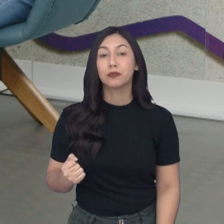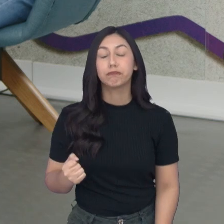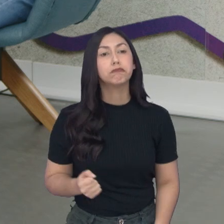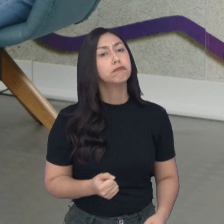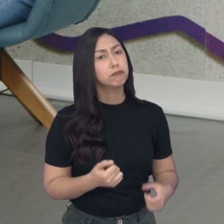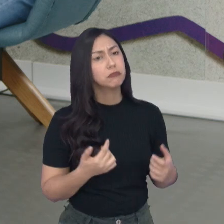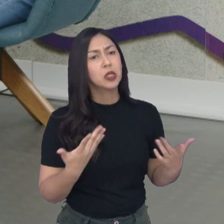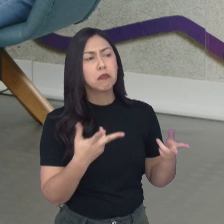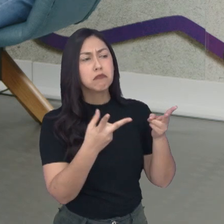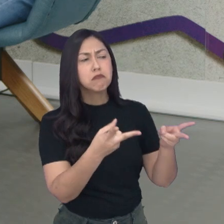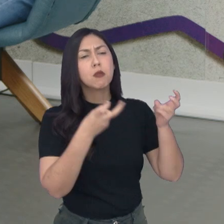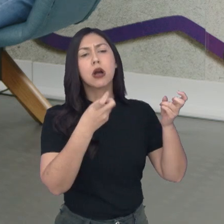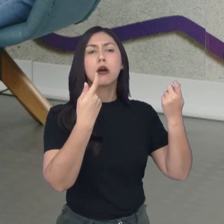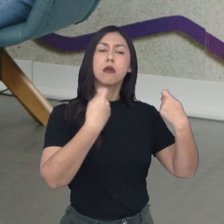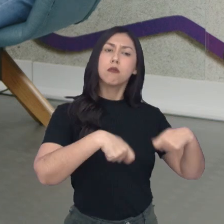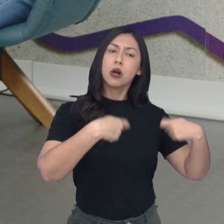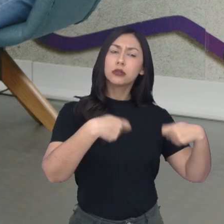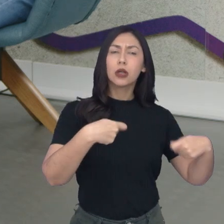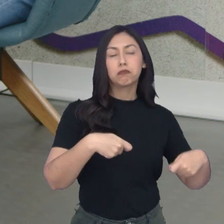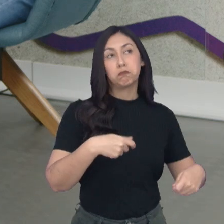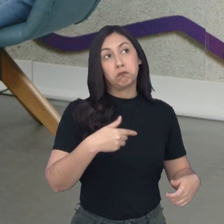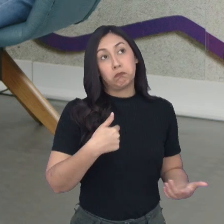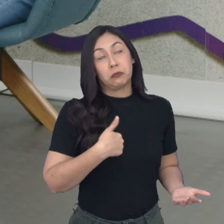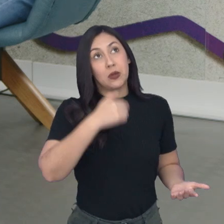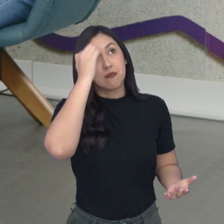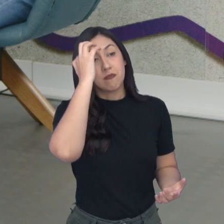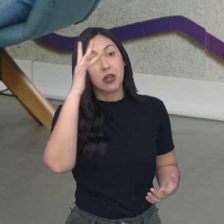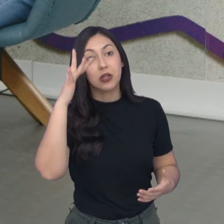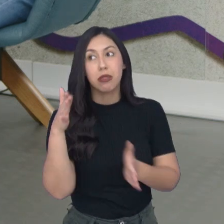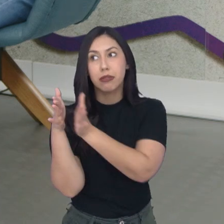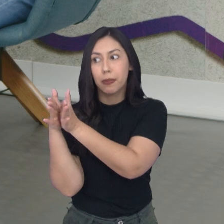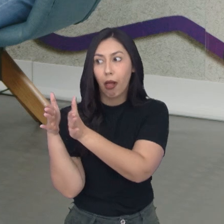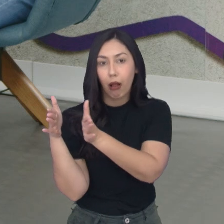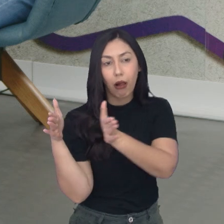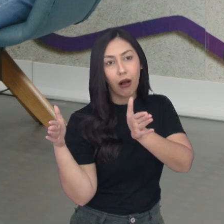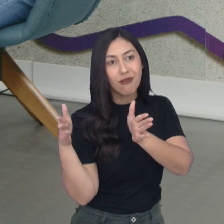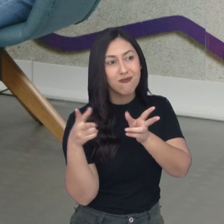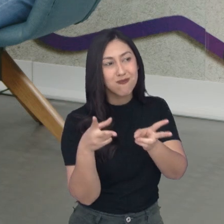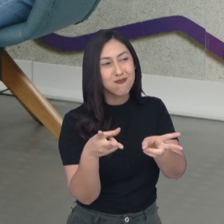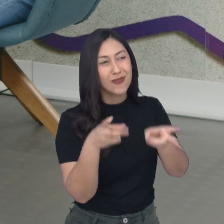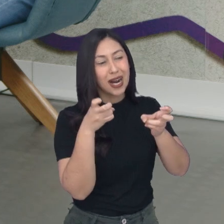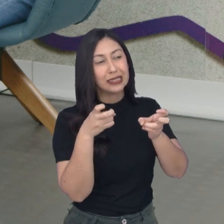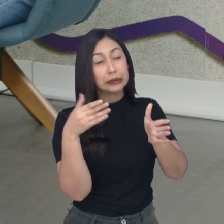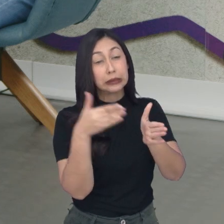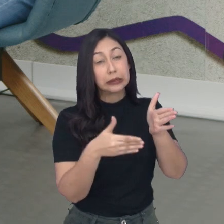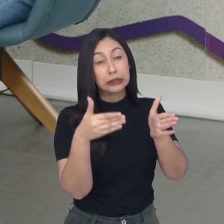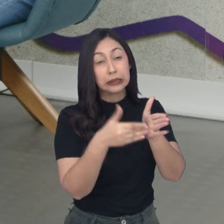você viu essa necessidade, né? Imagino que durante o percurso você acabou encontrando muitas dificuldades,